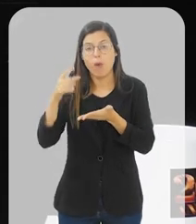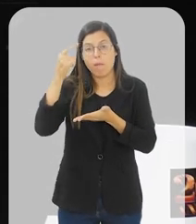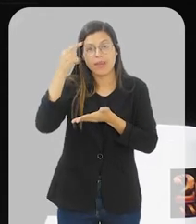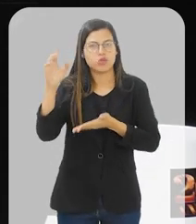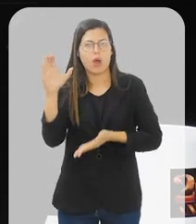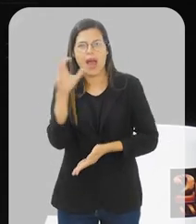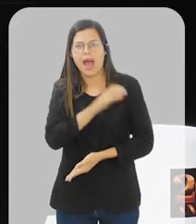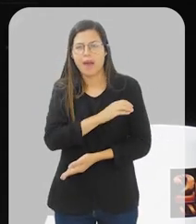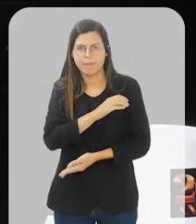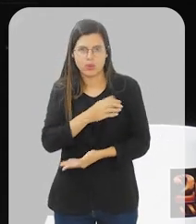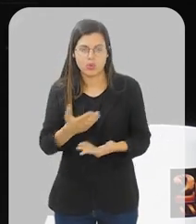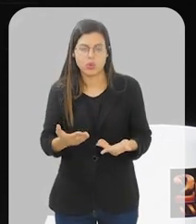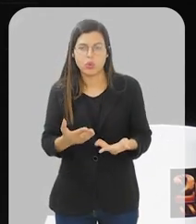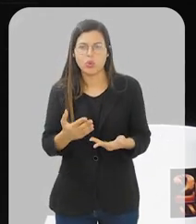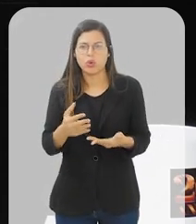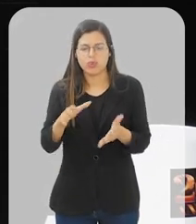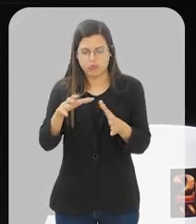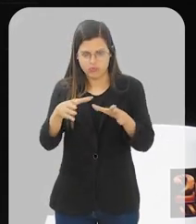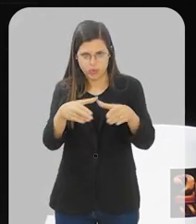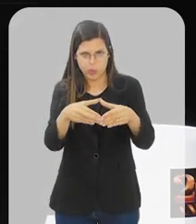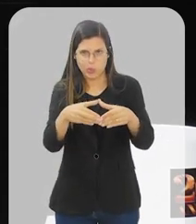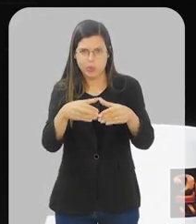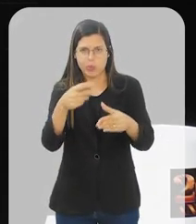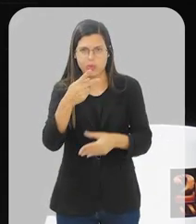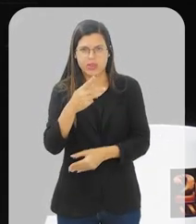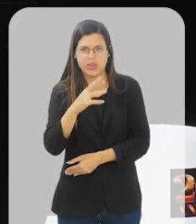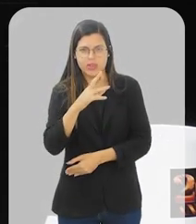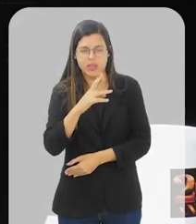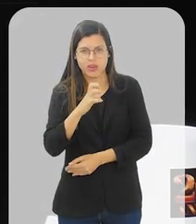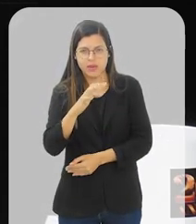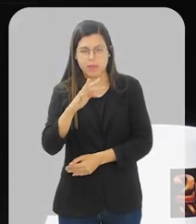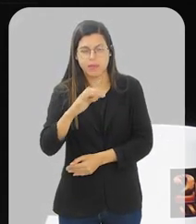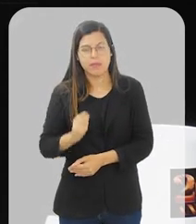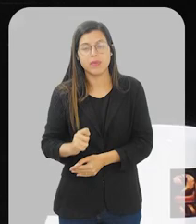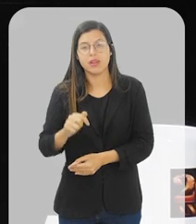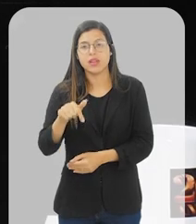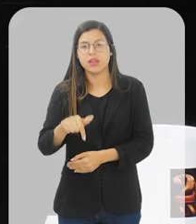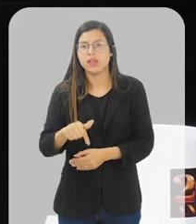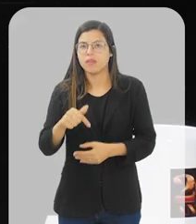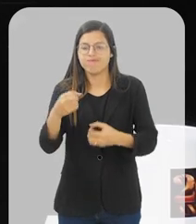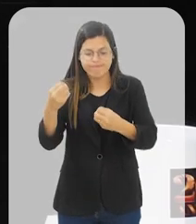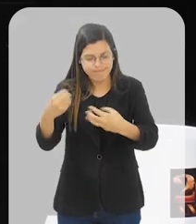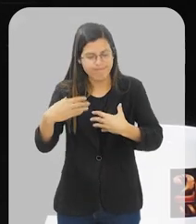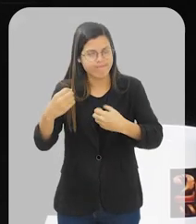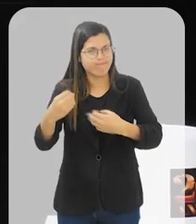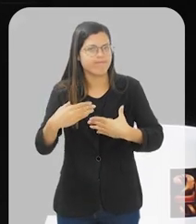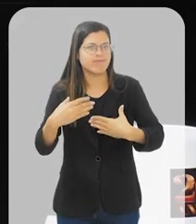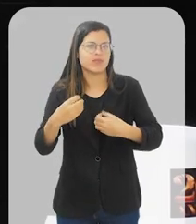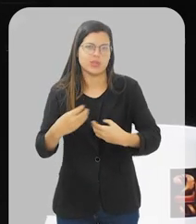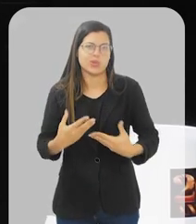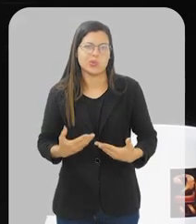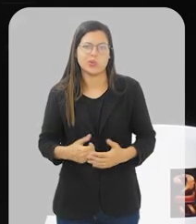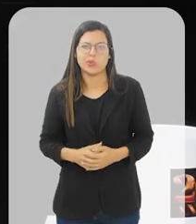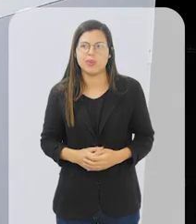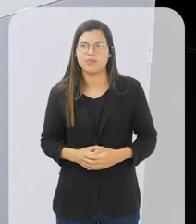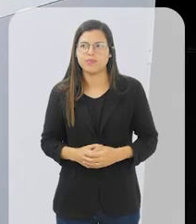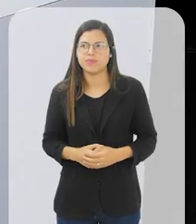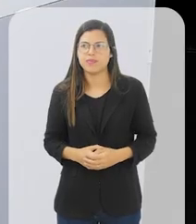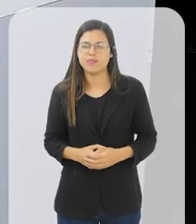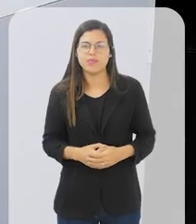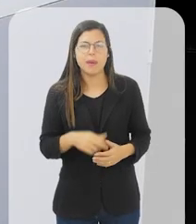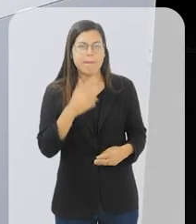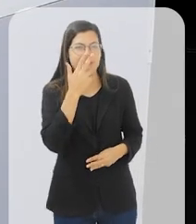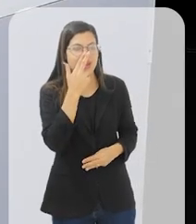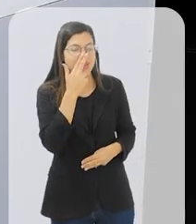muito rápido. Eu acho que o Bloco da Preta foi e está sendo uma grande escola para mim. É, porque a coisa meio,